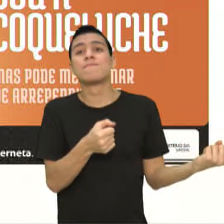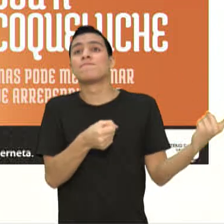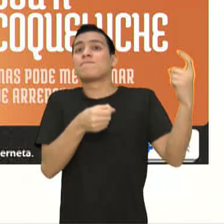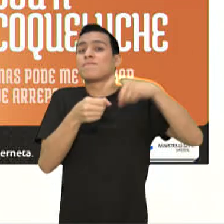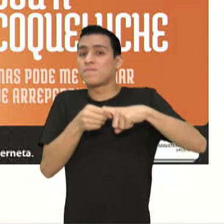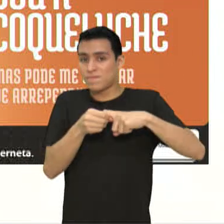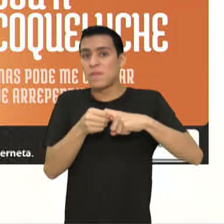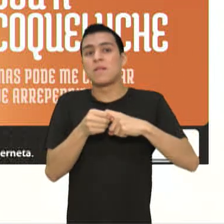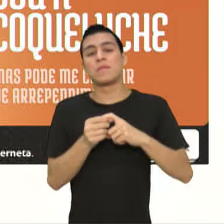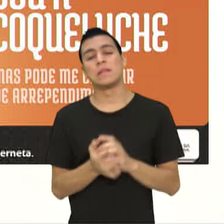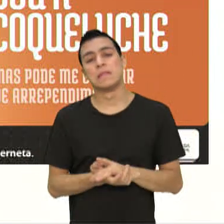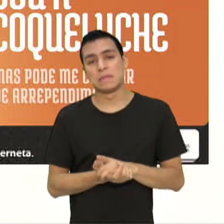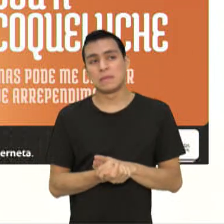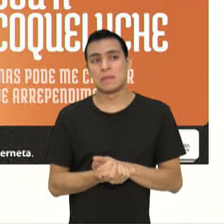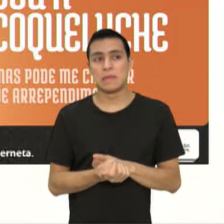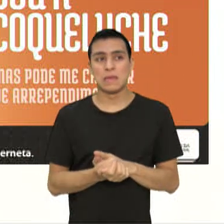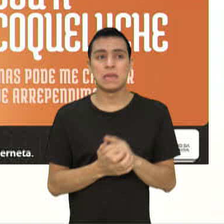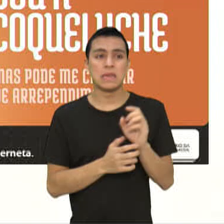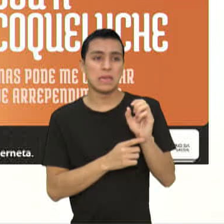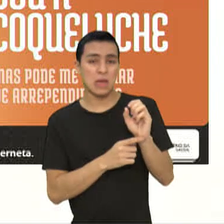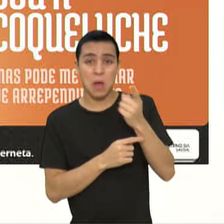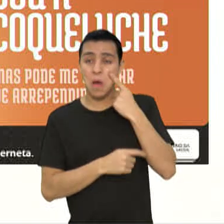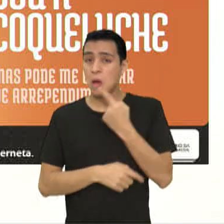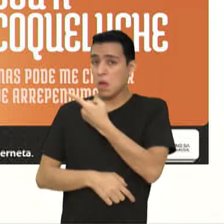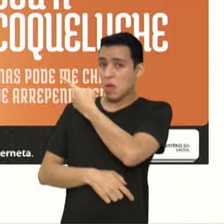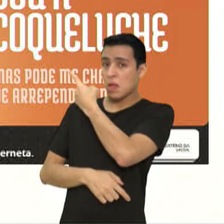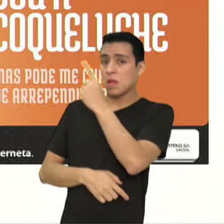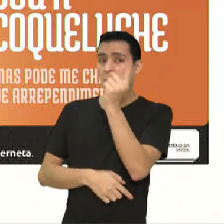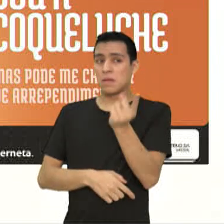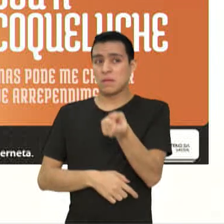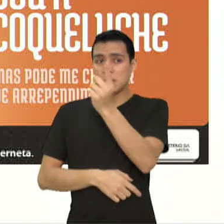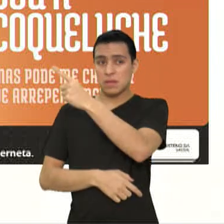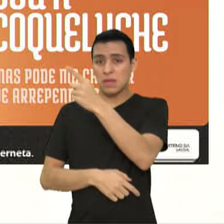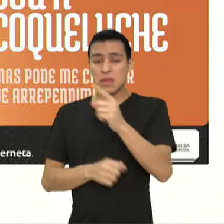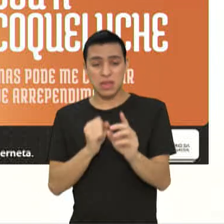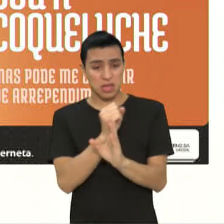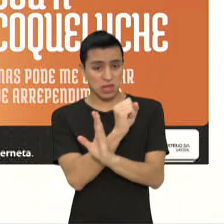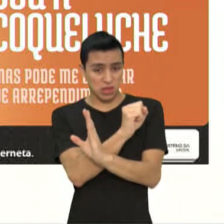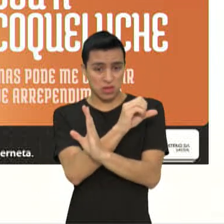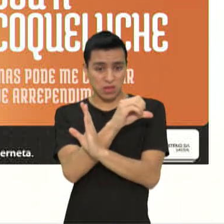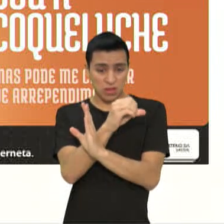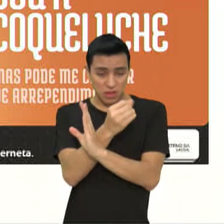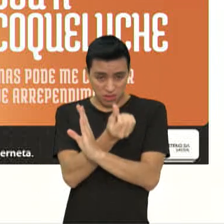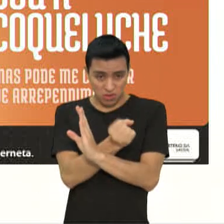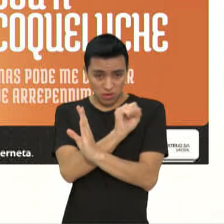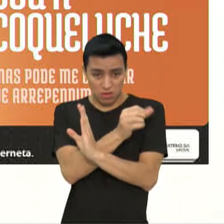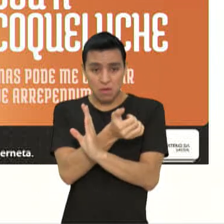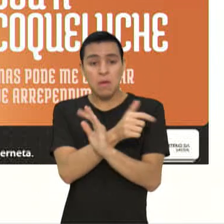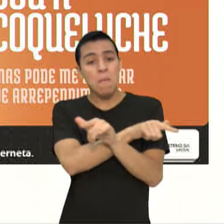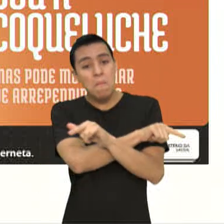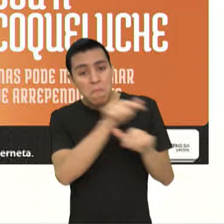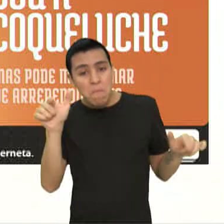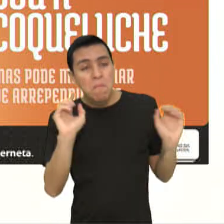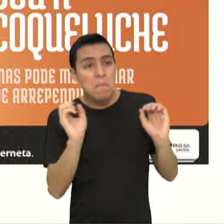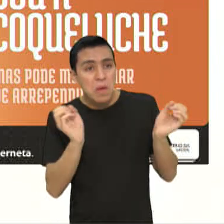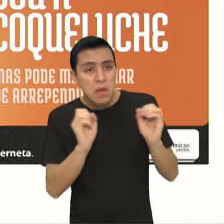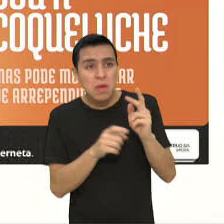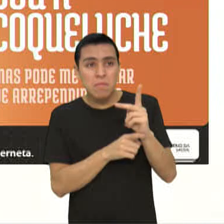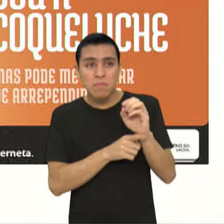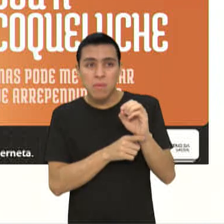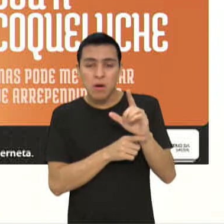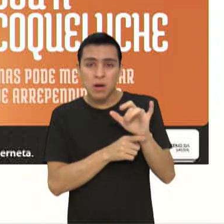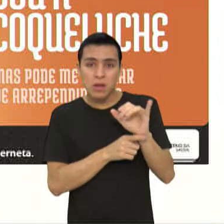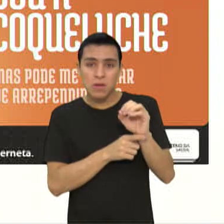estão reaparecendo. Sarampo, poliomielite, que desde 86 no Brasil nós somos um lugar isento de